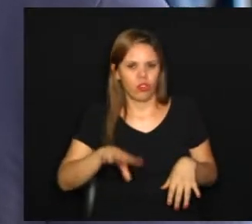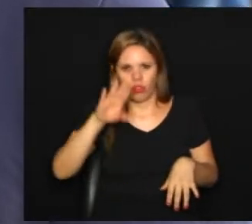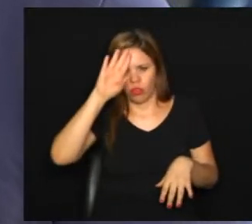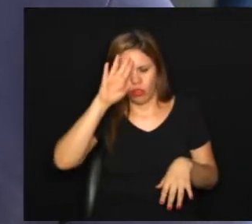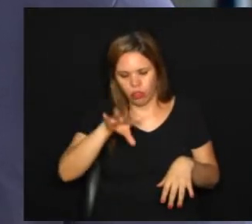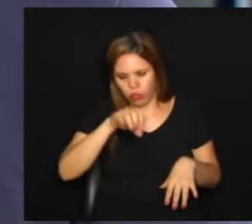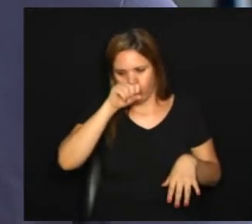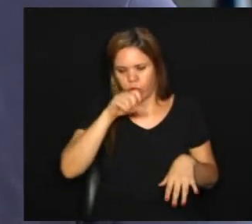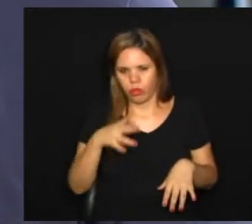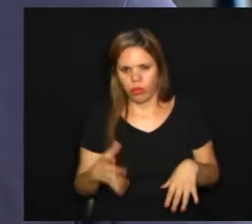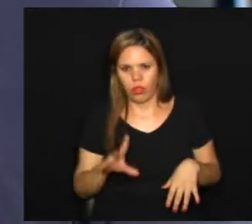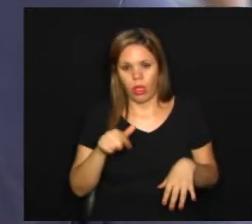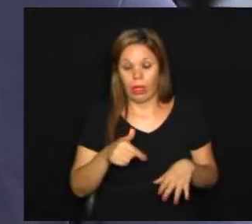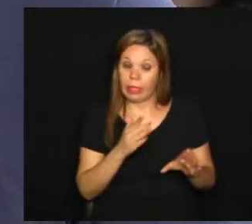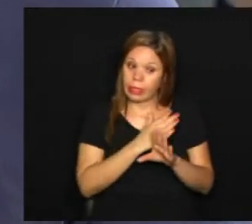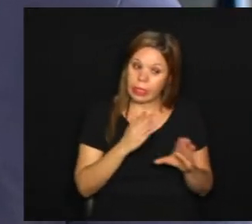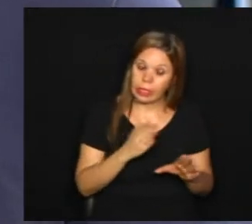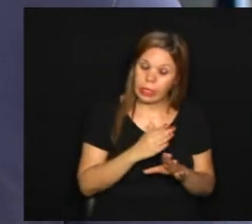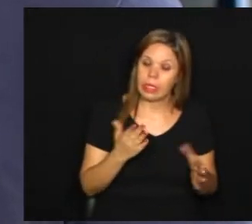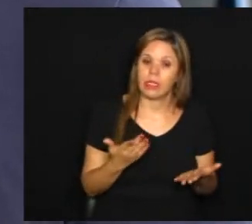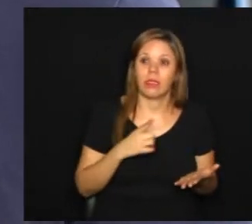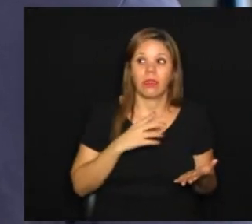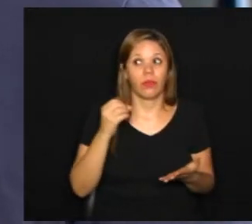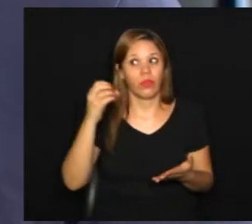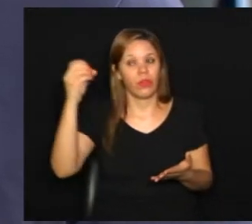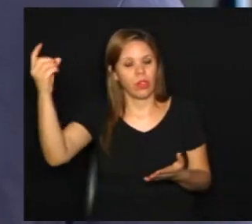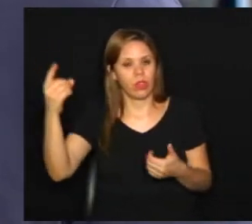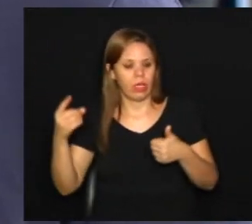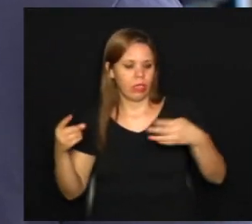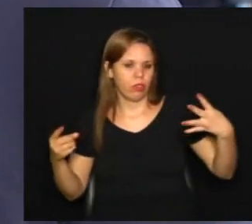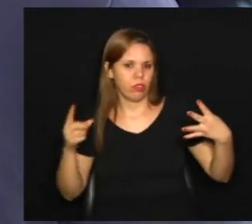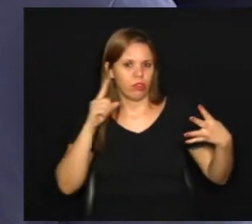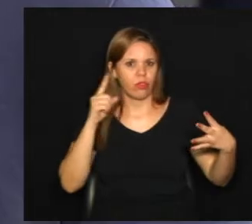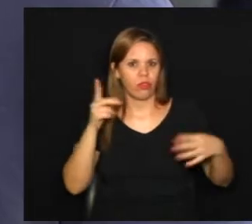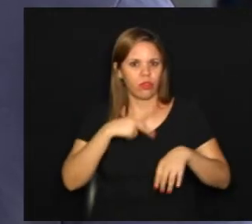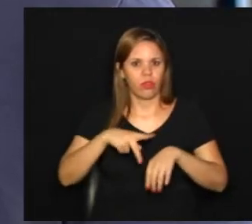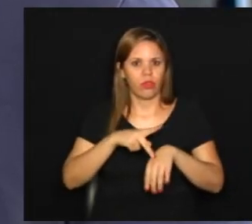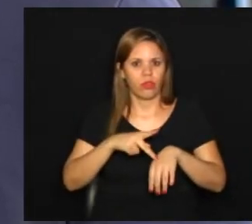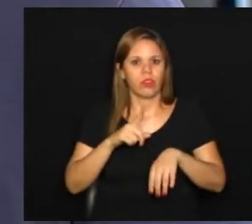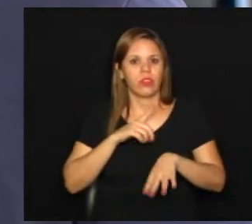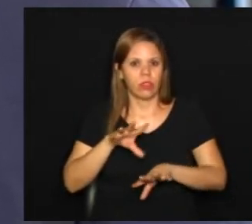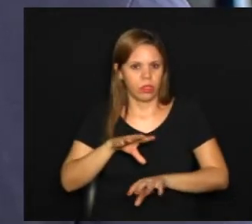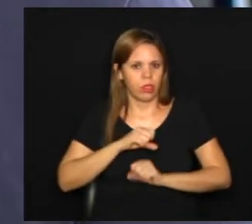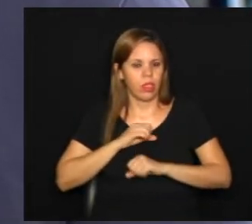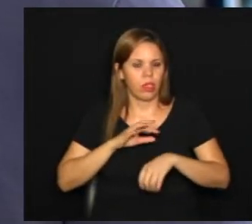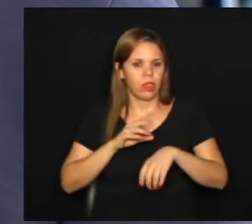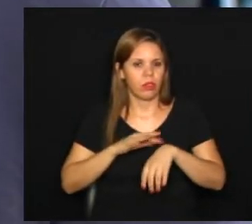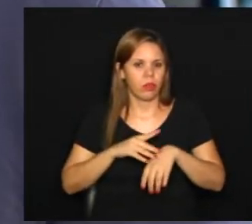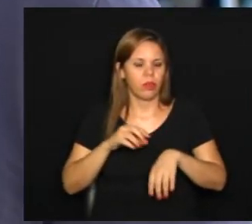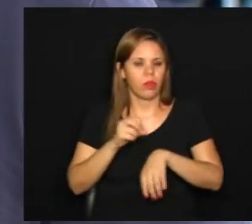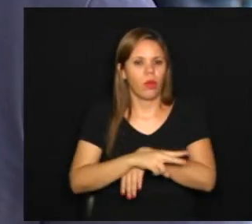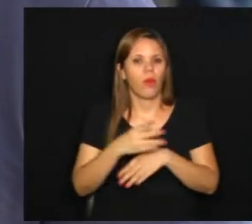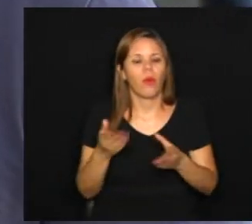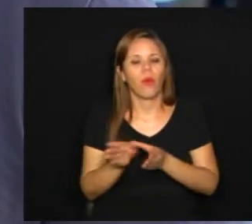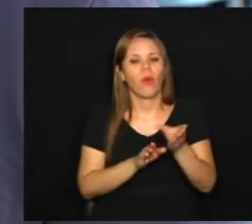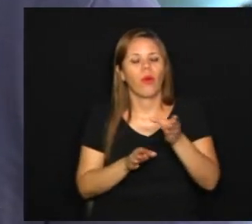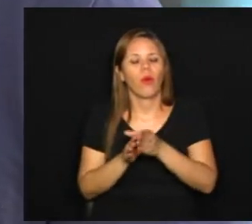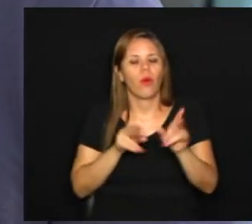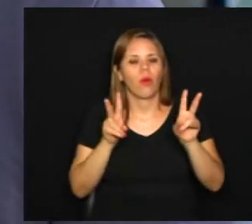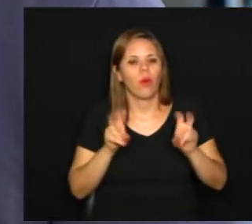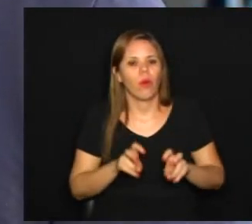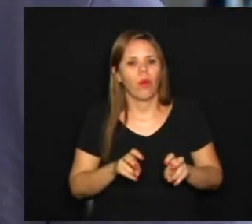sintoma respiratório que é suspeito. Tem que ter viajado nos últimos 14 dias para um país com transmissão. Qual a sua orientação em relação